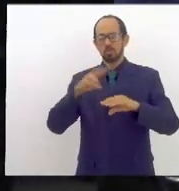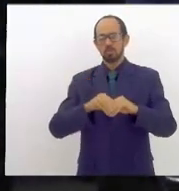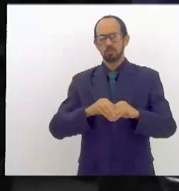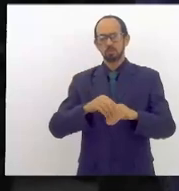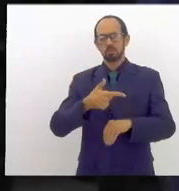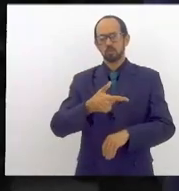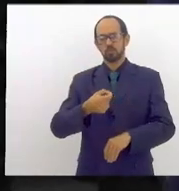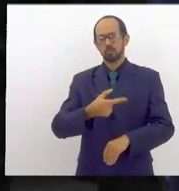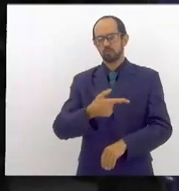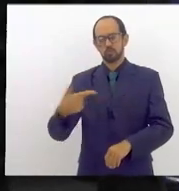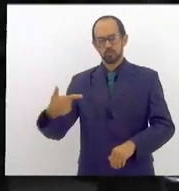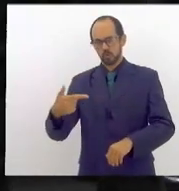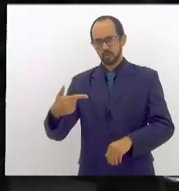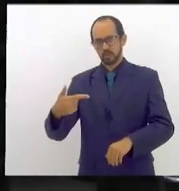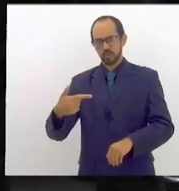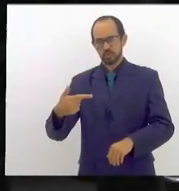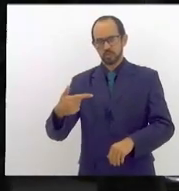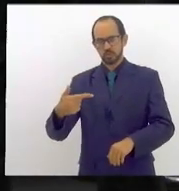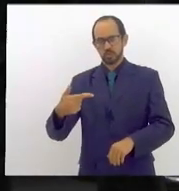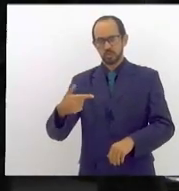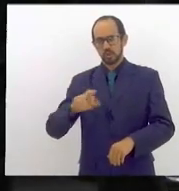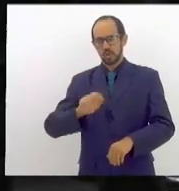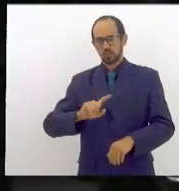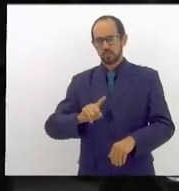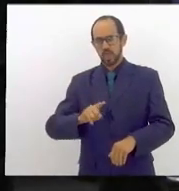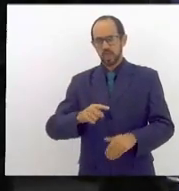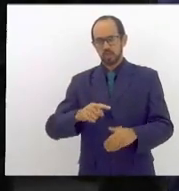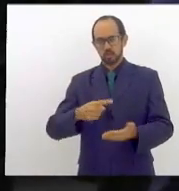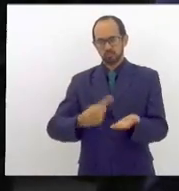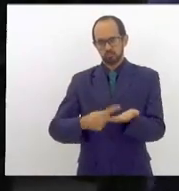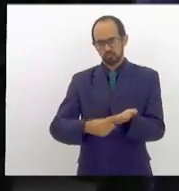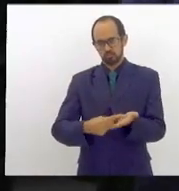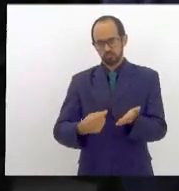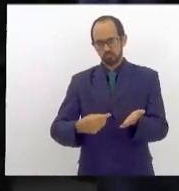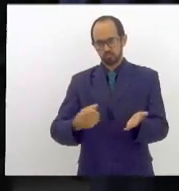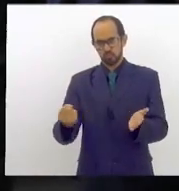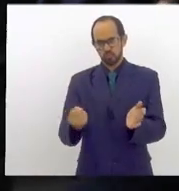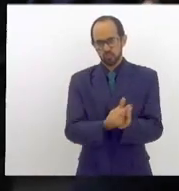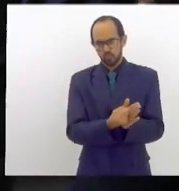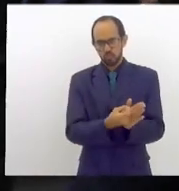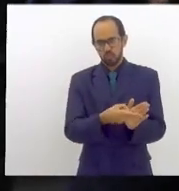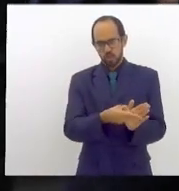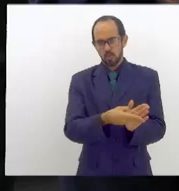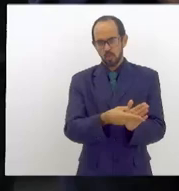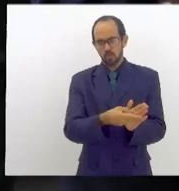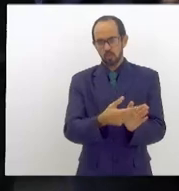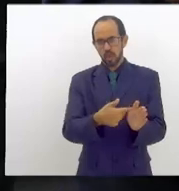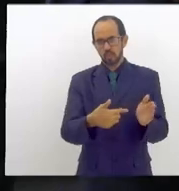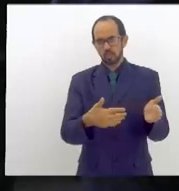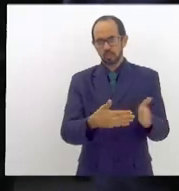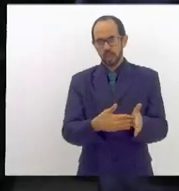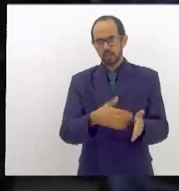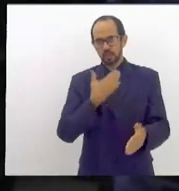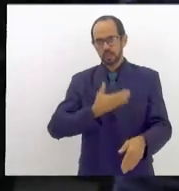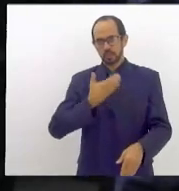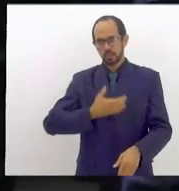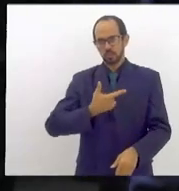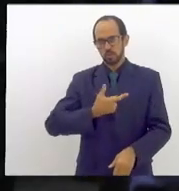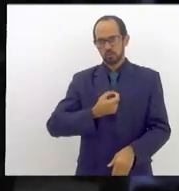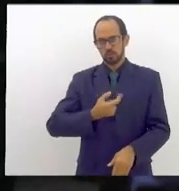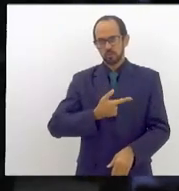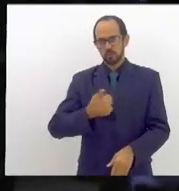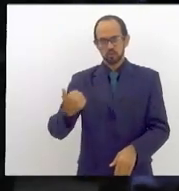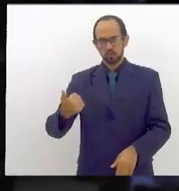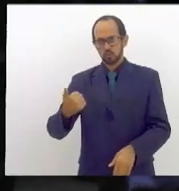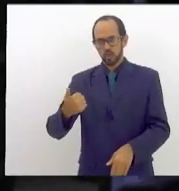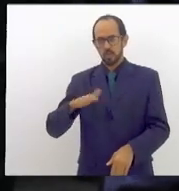2022 que não está nos Marcos do acordo que o acordo vai até 31 de Dezembro de 2021 mas não há nenhuma sinalização